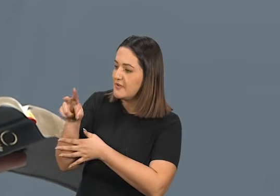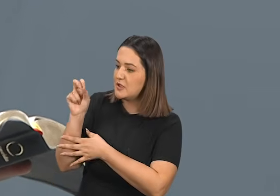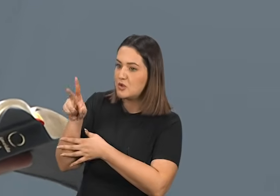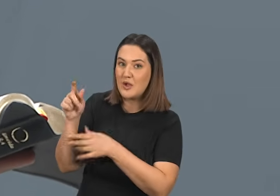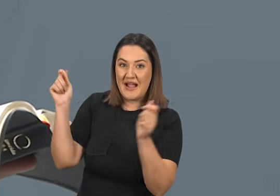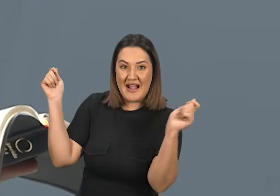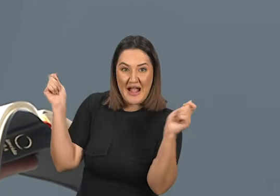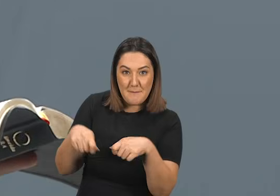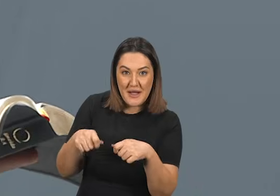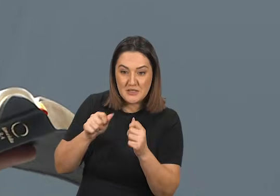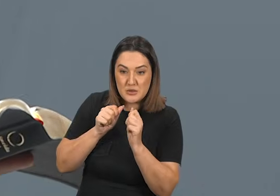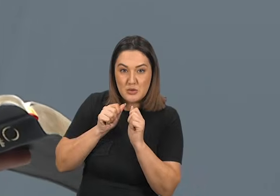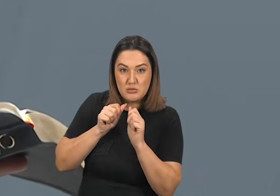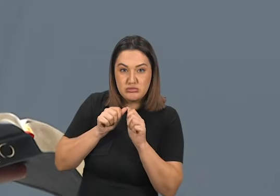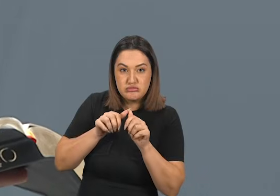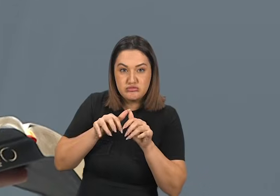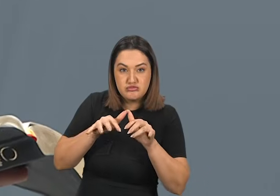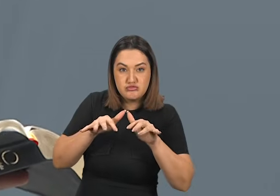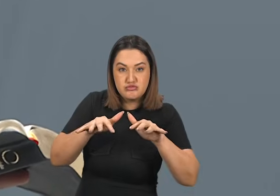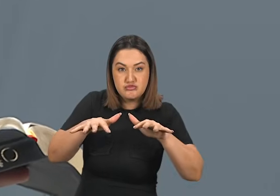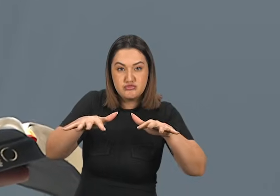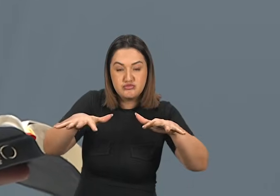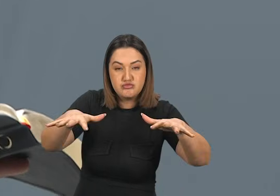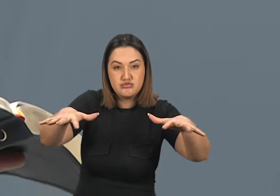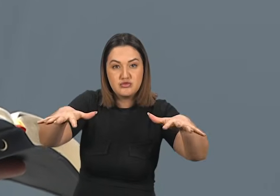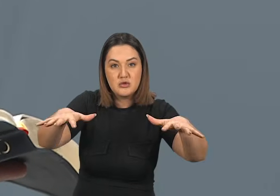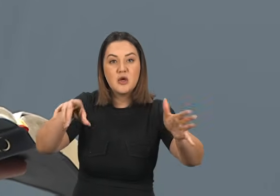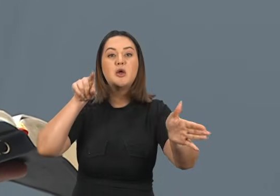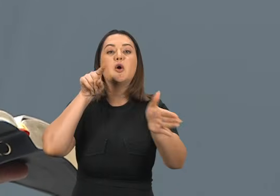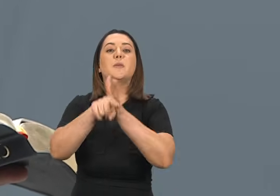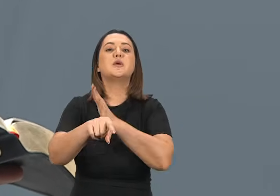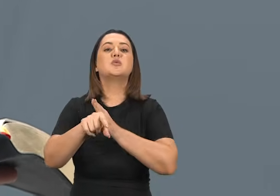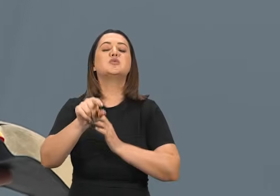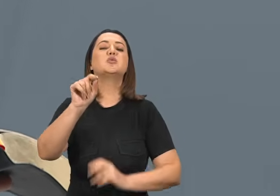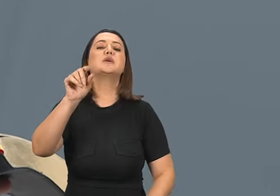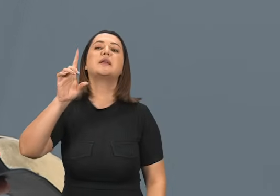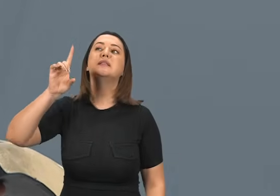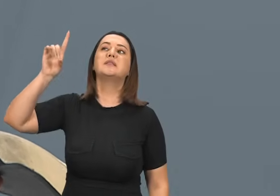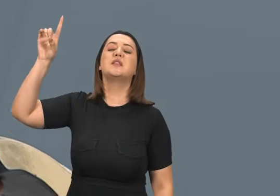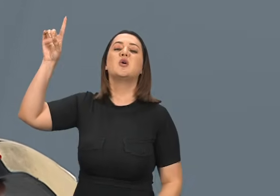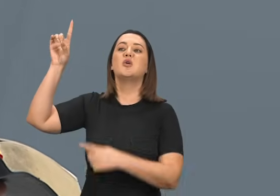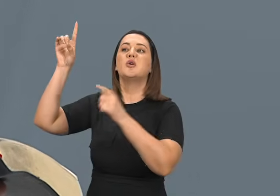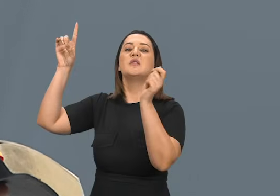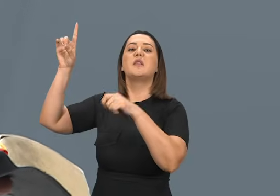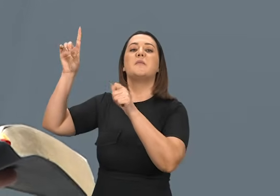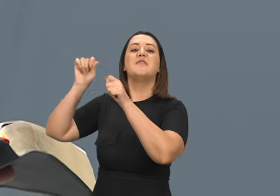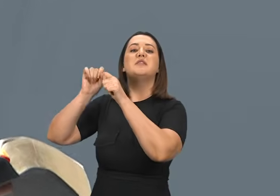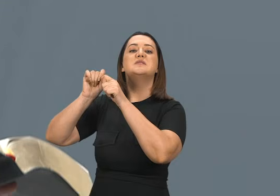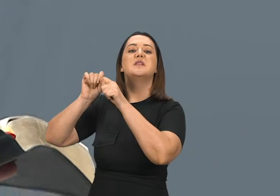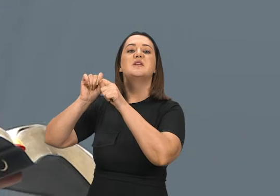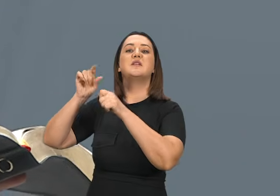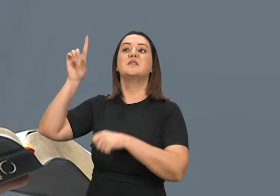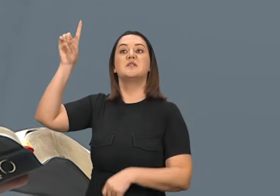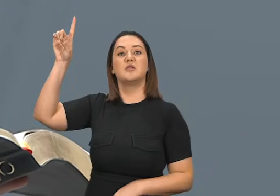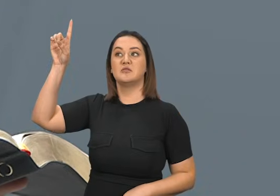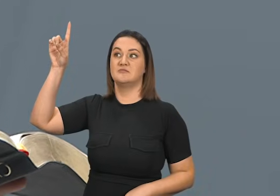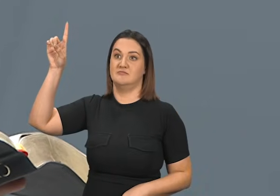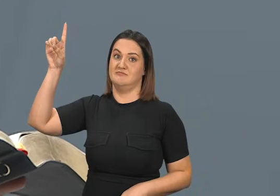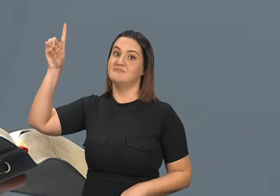de fazer isso em tão pouco tempo, eu pergunto, o que é que Deus não pode fazer em menos